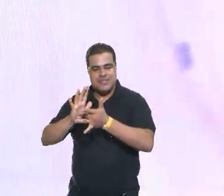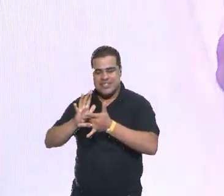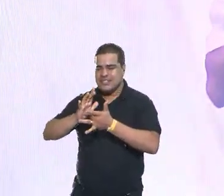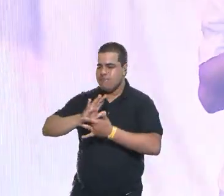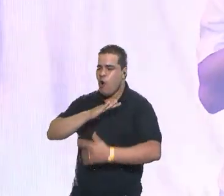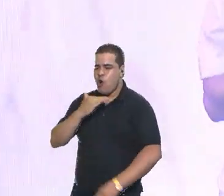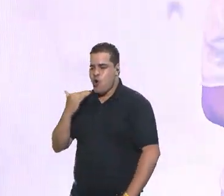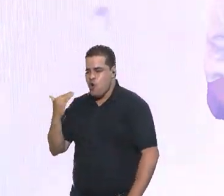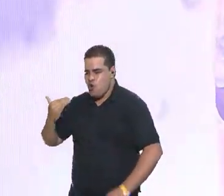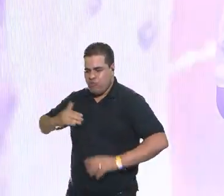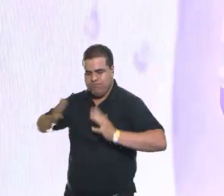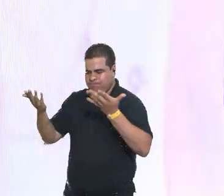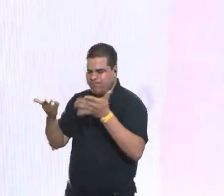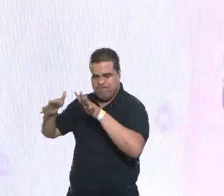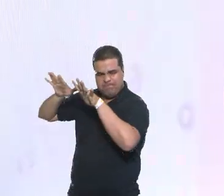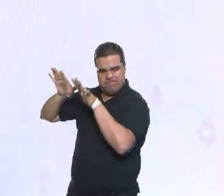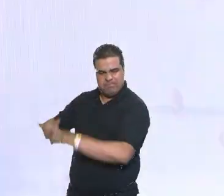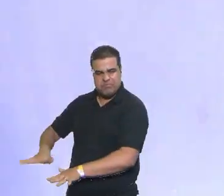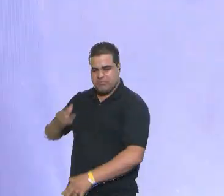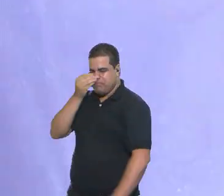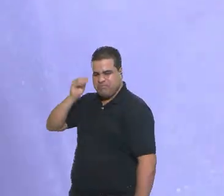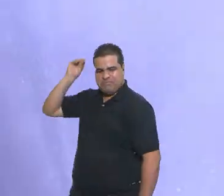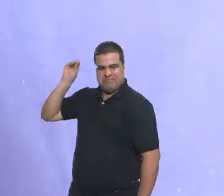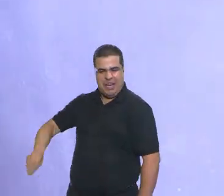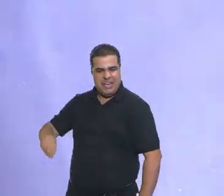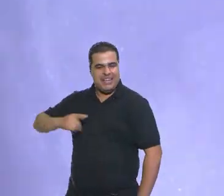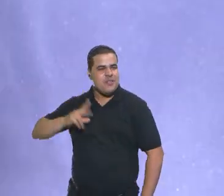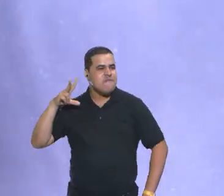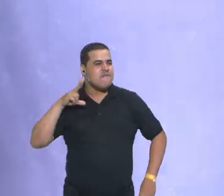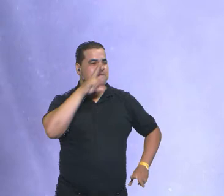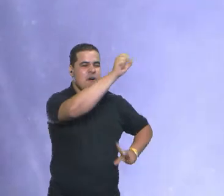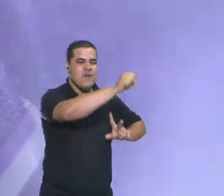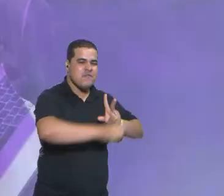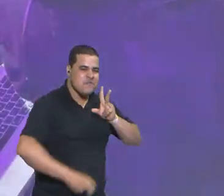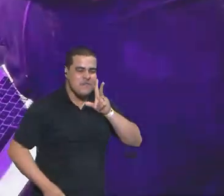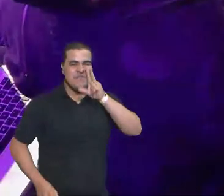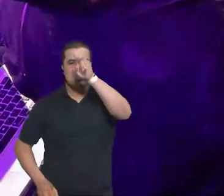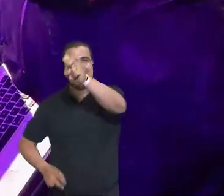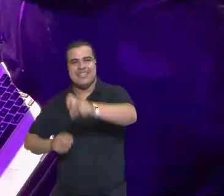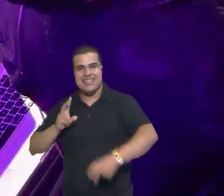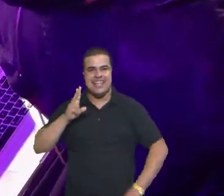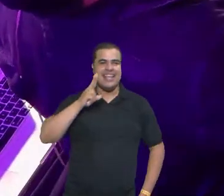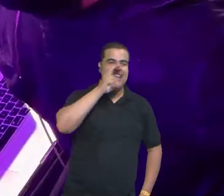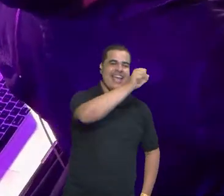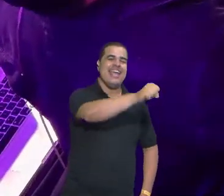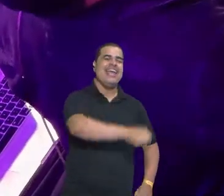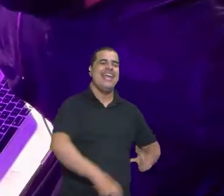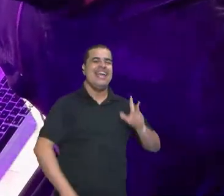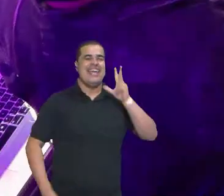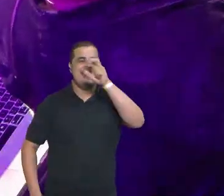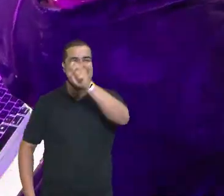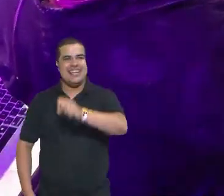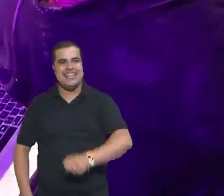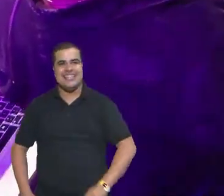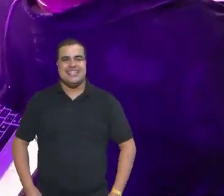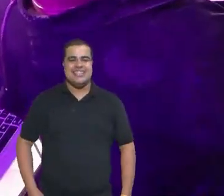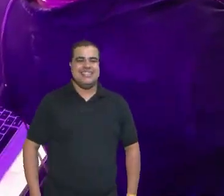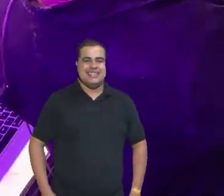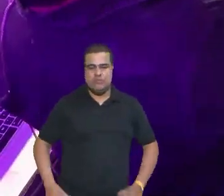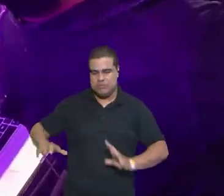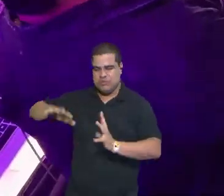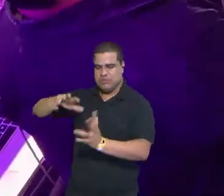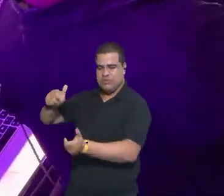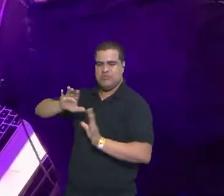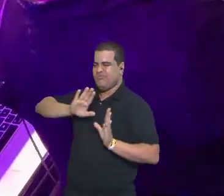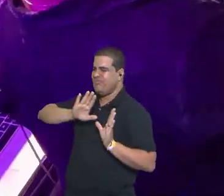Jesus a morte venceu toda a morte de deus